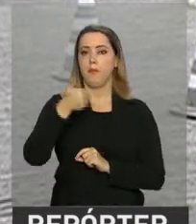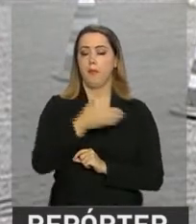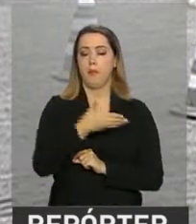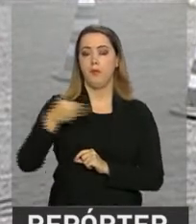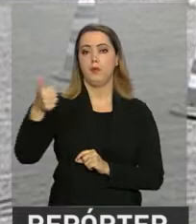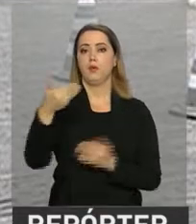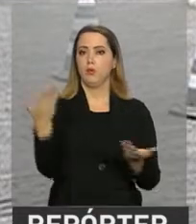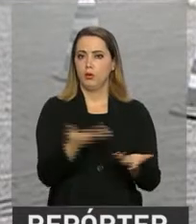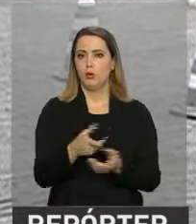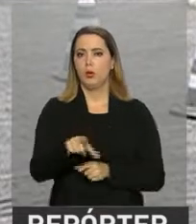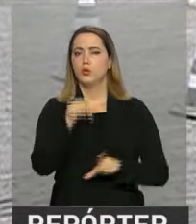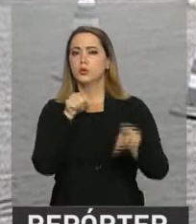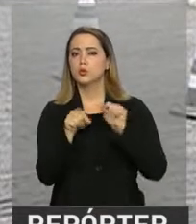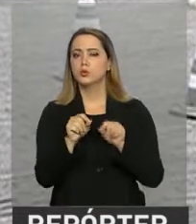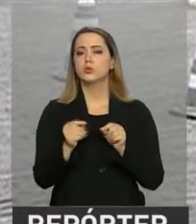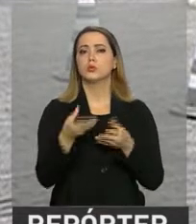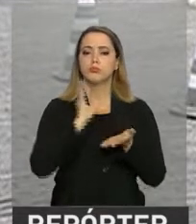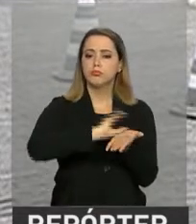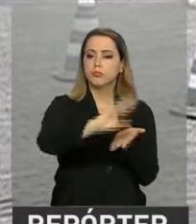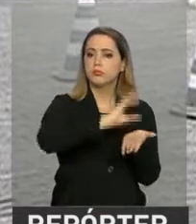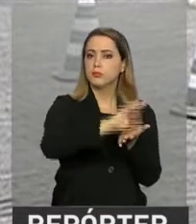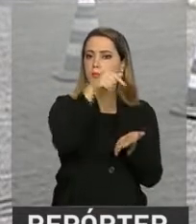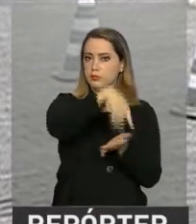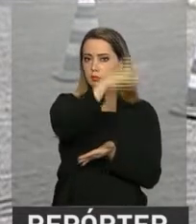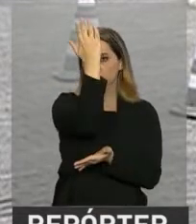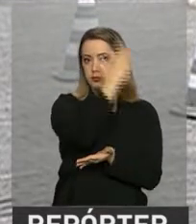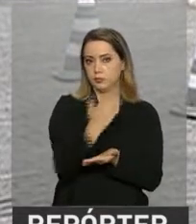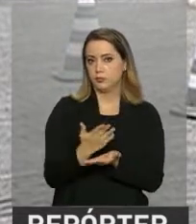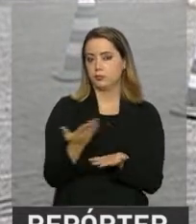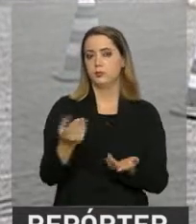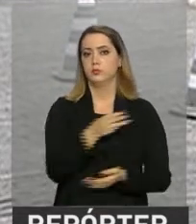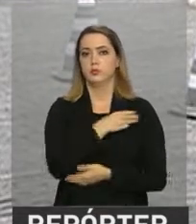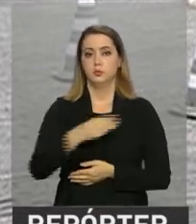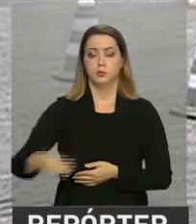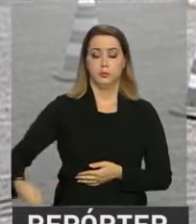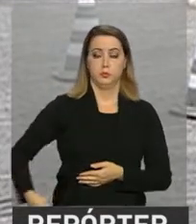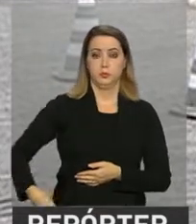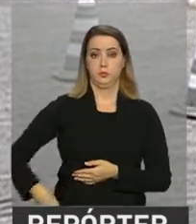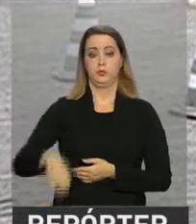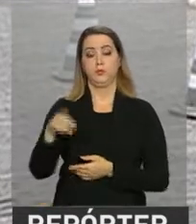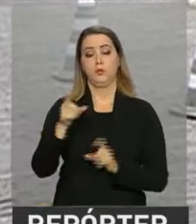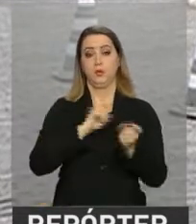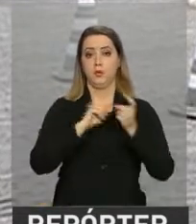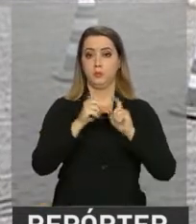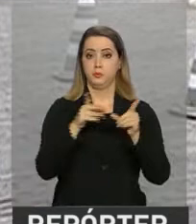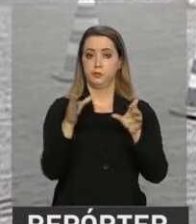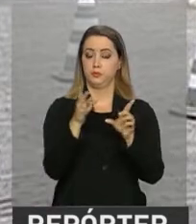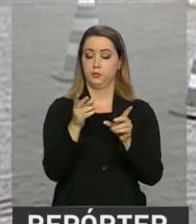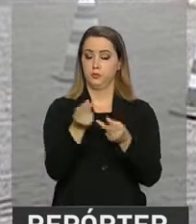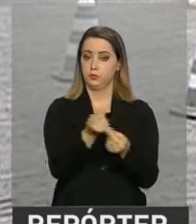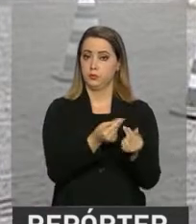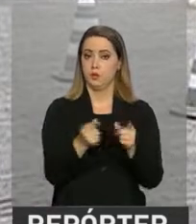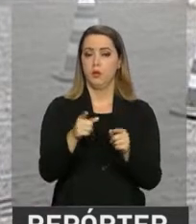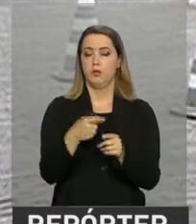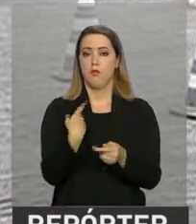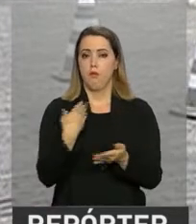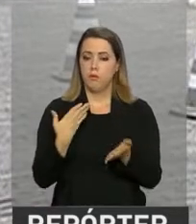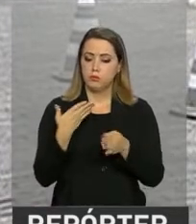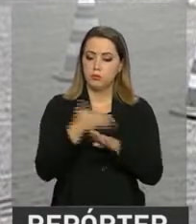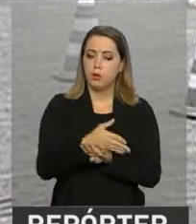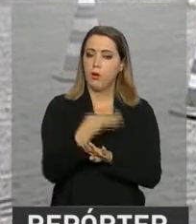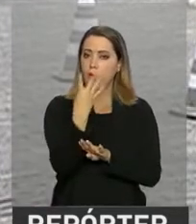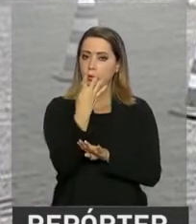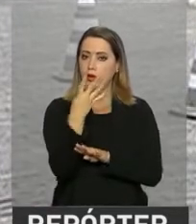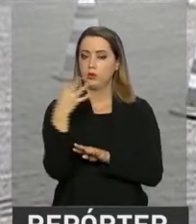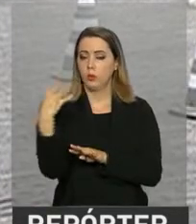recursos aqui para o brasil o ministro da fazenda henrique meirelles deve fazer uma participação no evento as 41 e 45